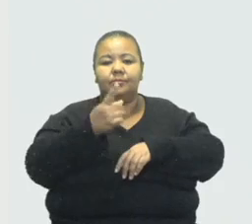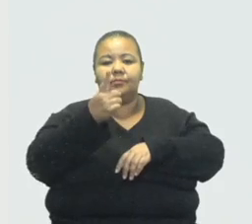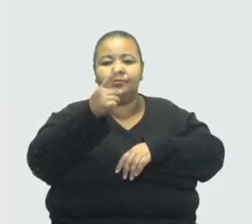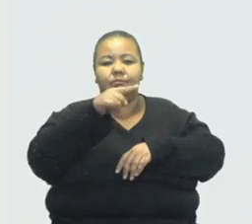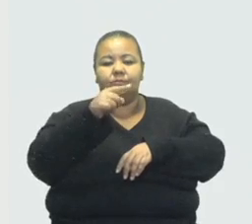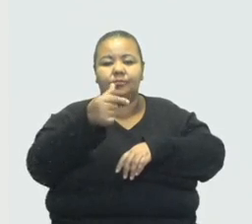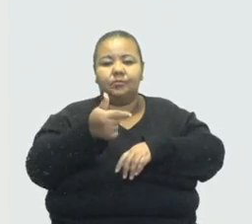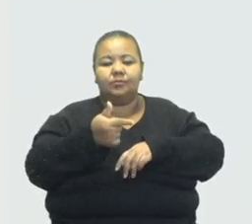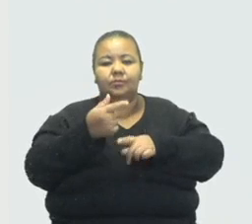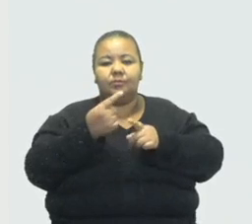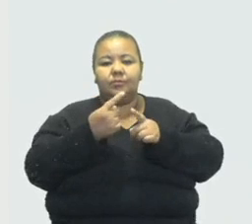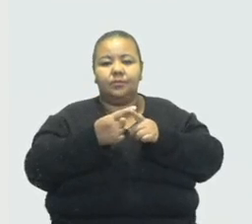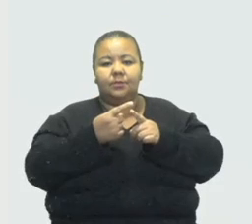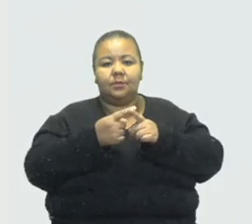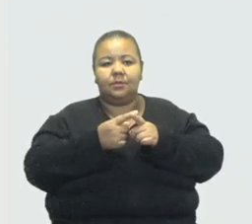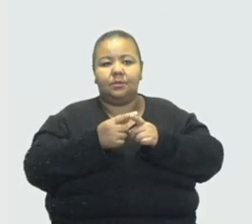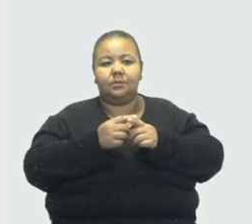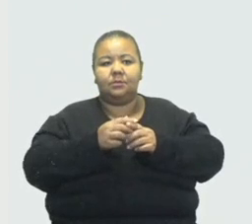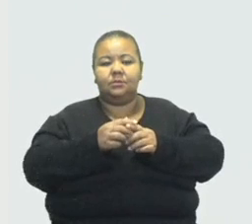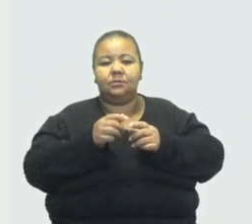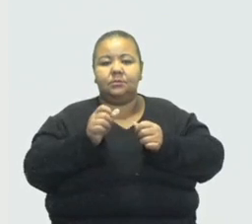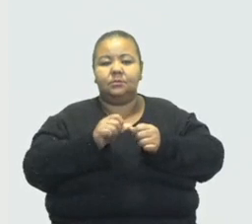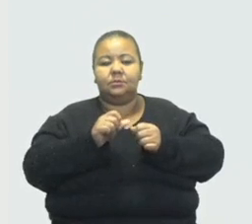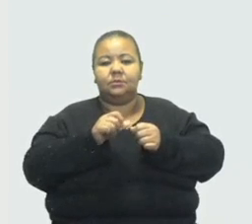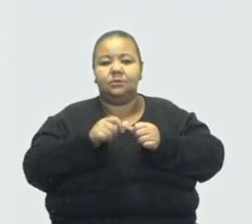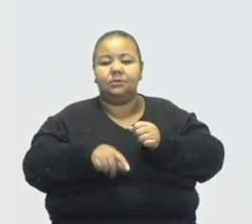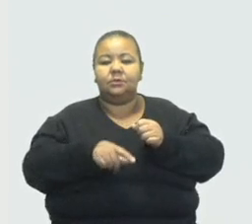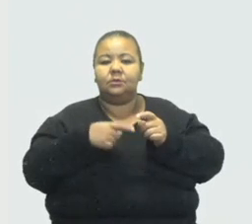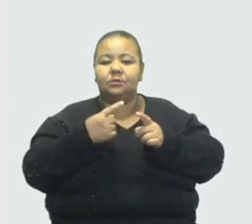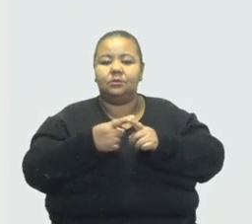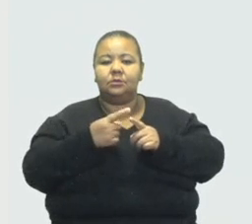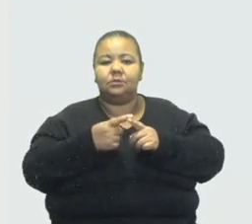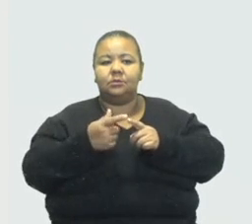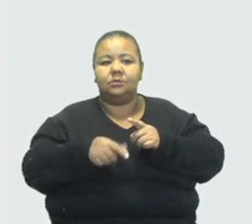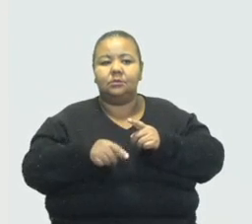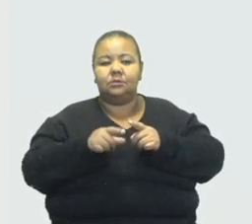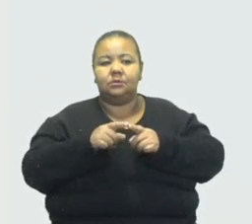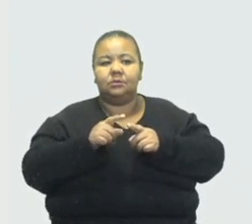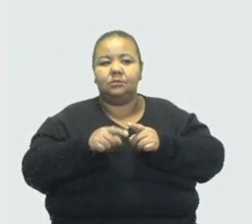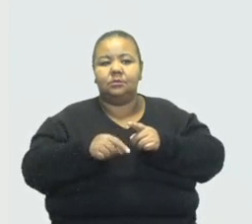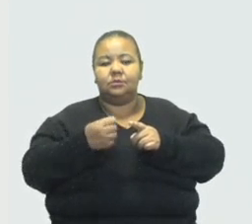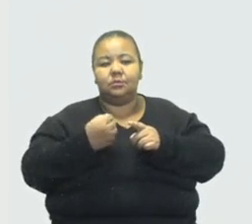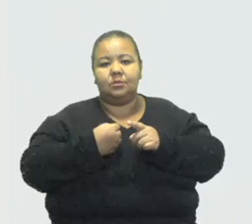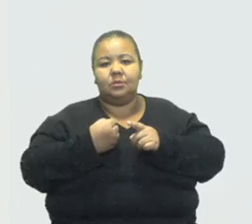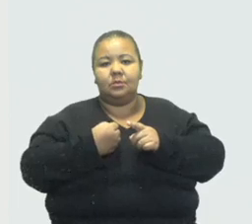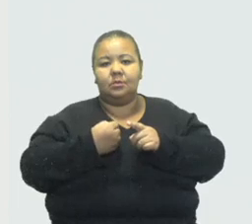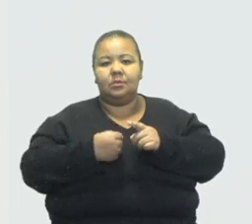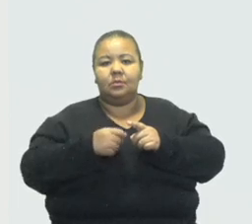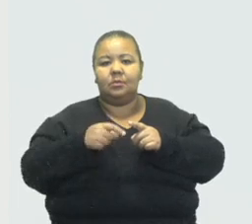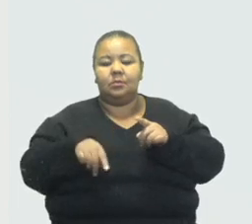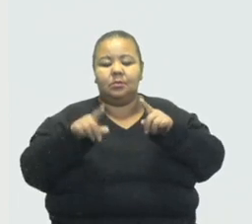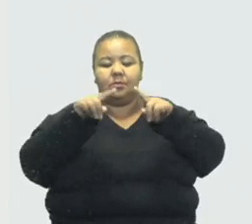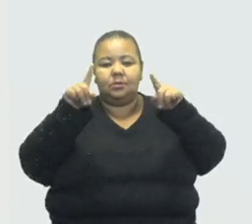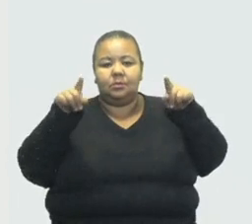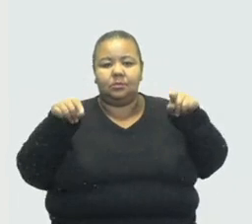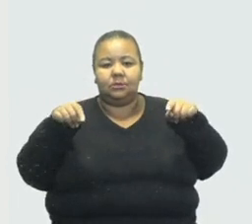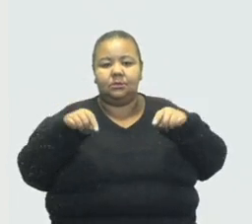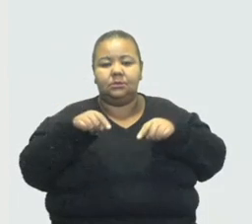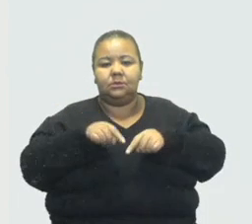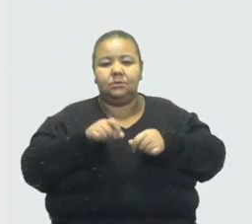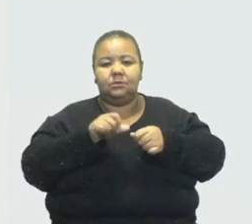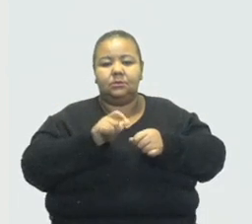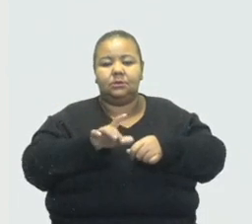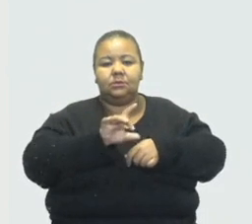2? Então, vamos multiplicar. Realizando o produto de um número por uma matriz, nós fazemos elemento